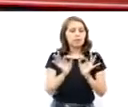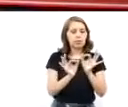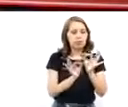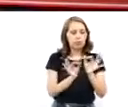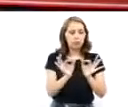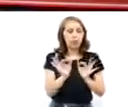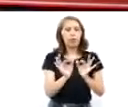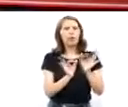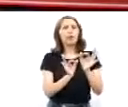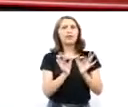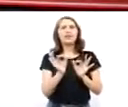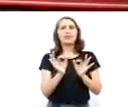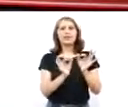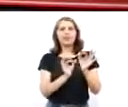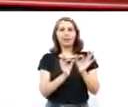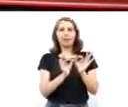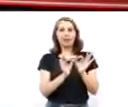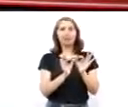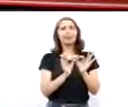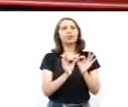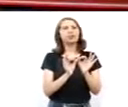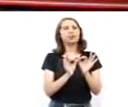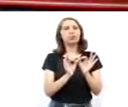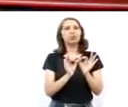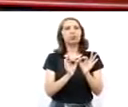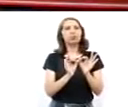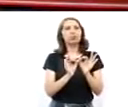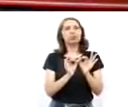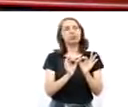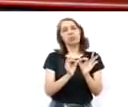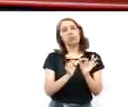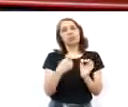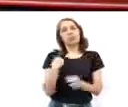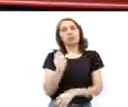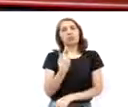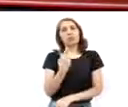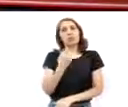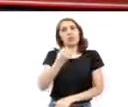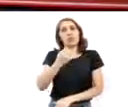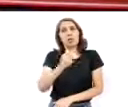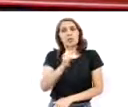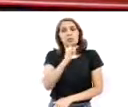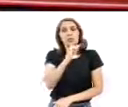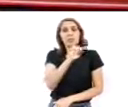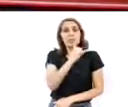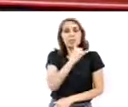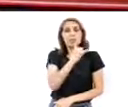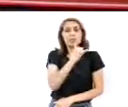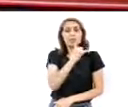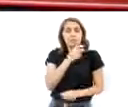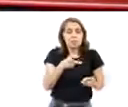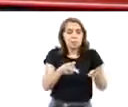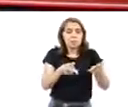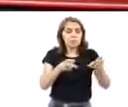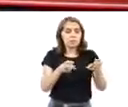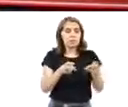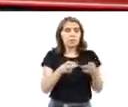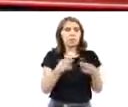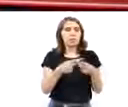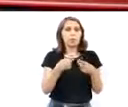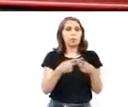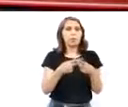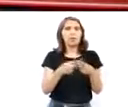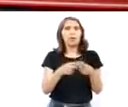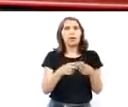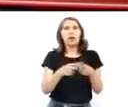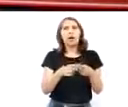forma, que eu poderia dizer, de uma forma muito triste e trágica para nós brasileiros. Porque se nós observarmos